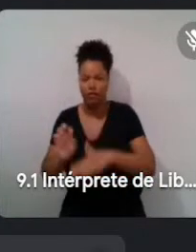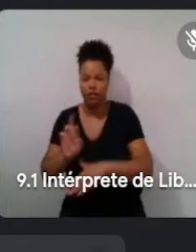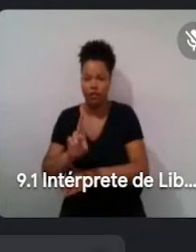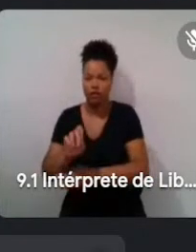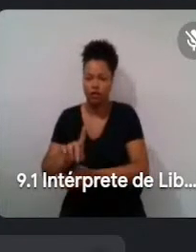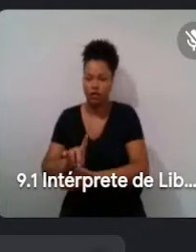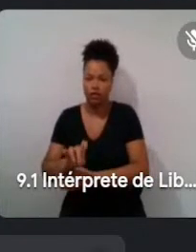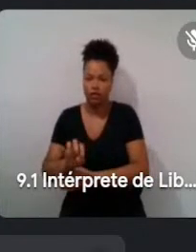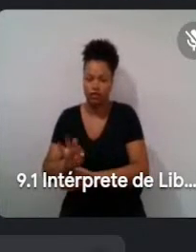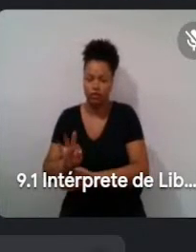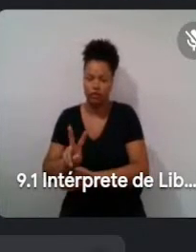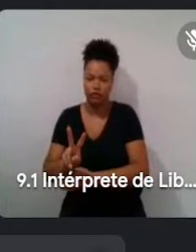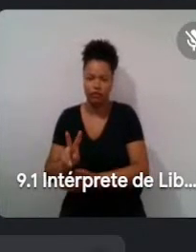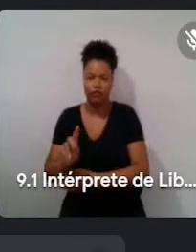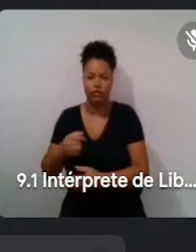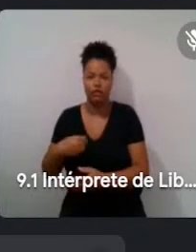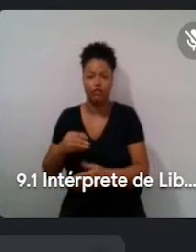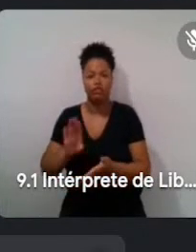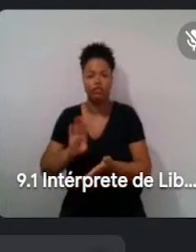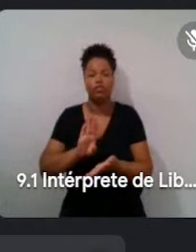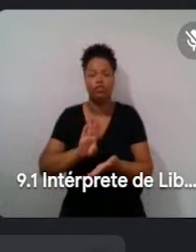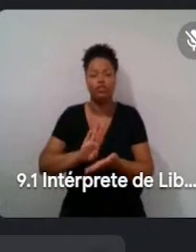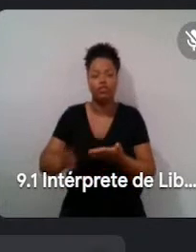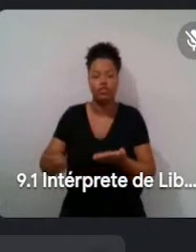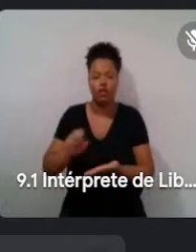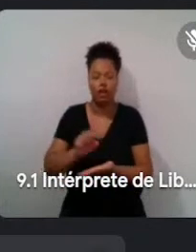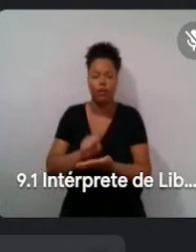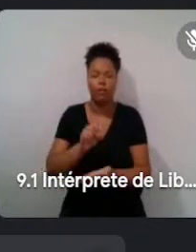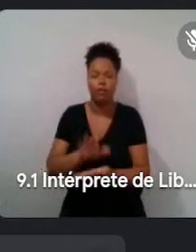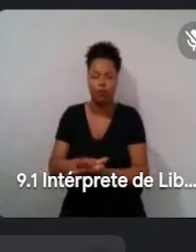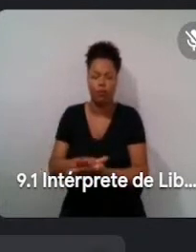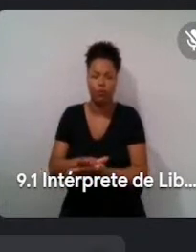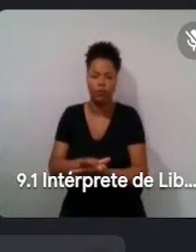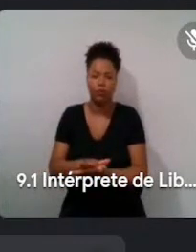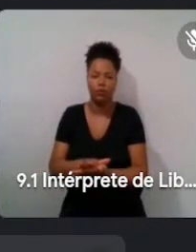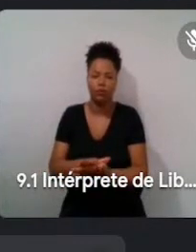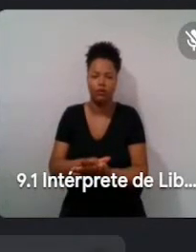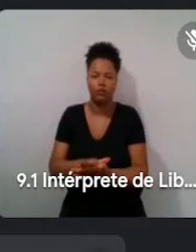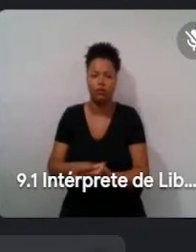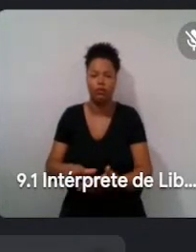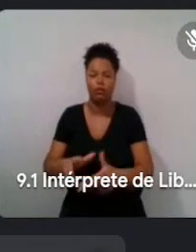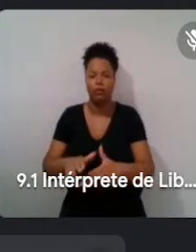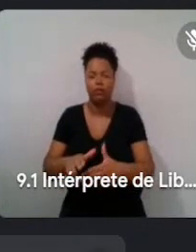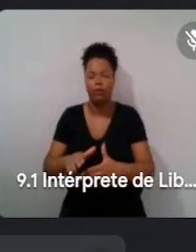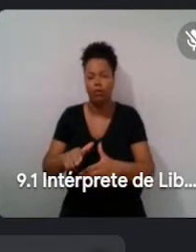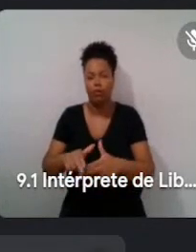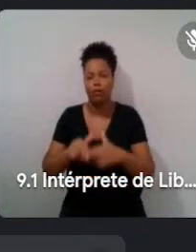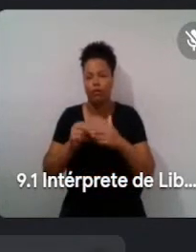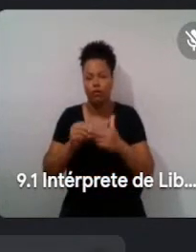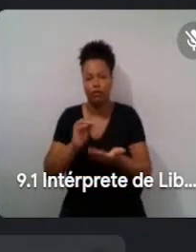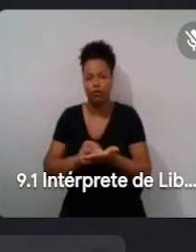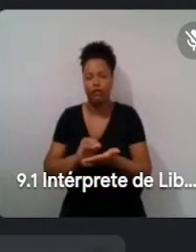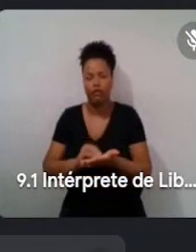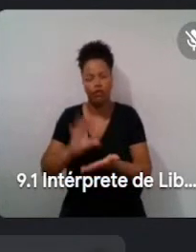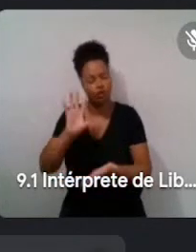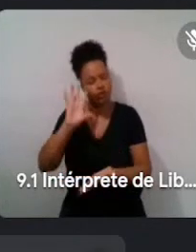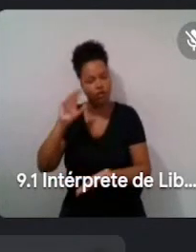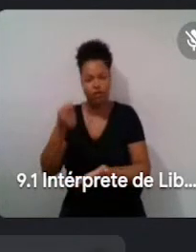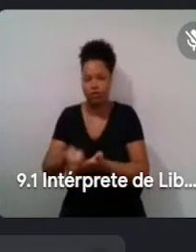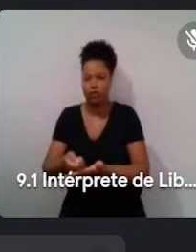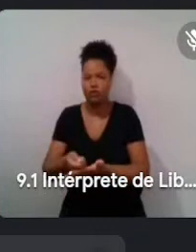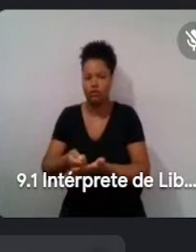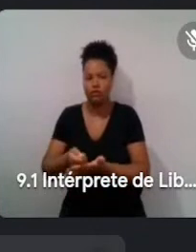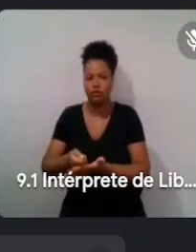por razões diversas, a aplicação da multa em razão de descumprimento de decisão liminar. É como voto,